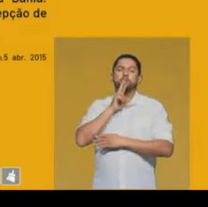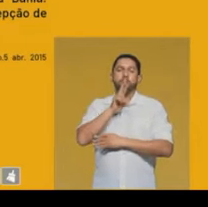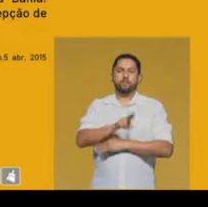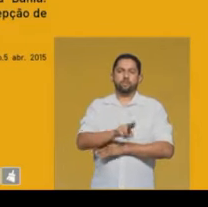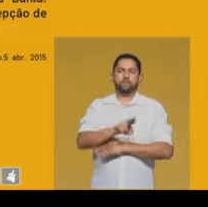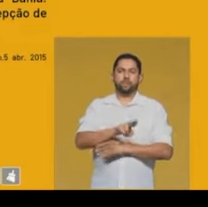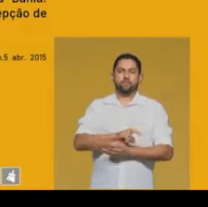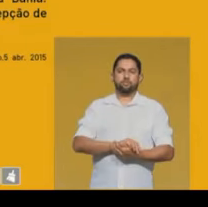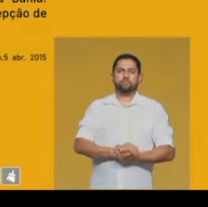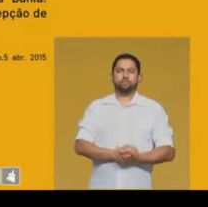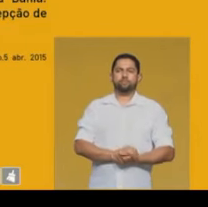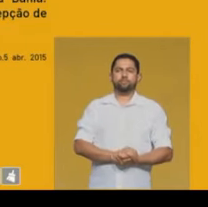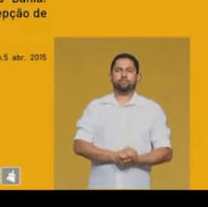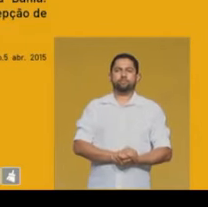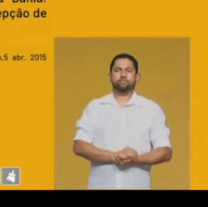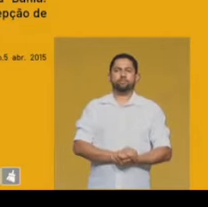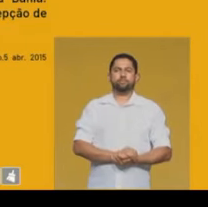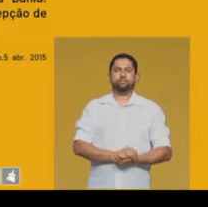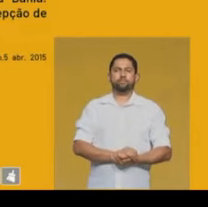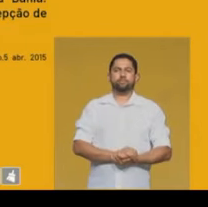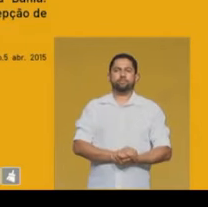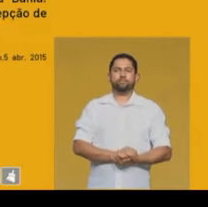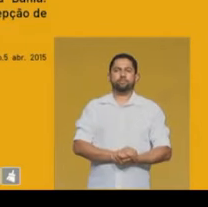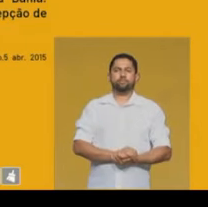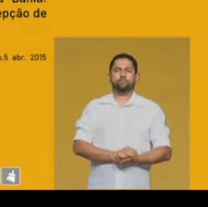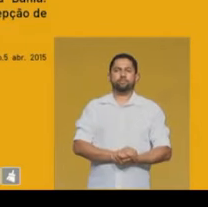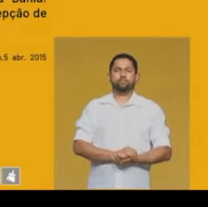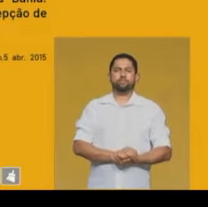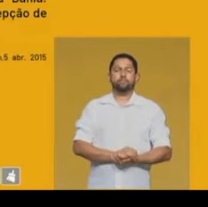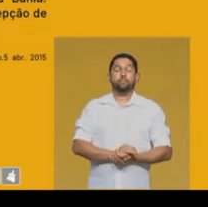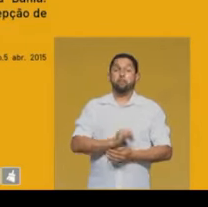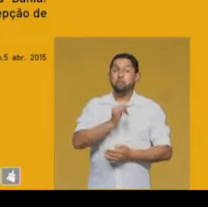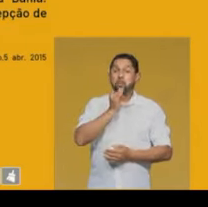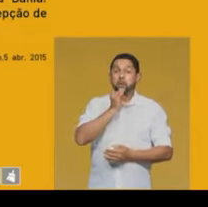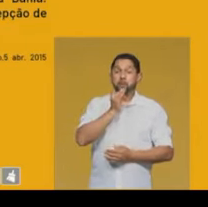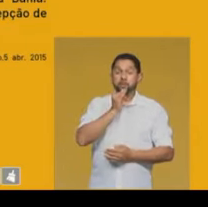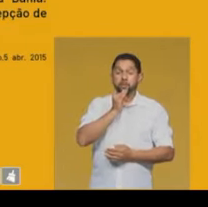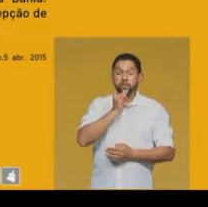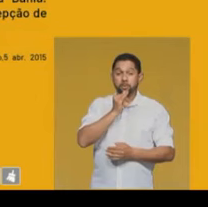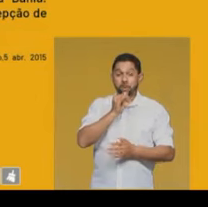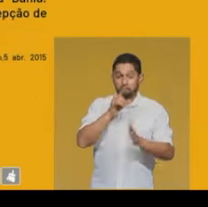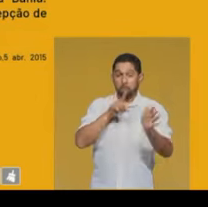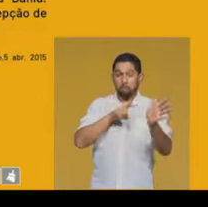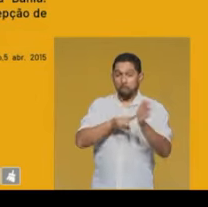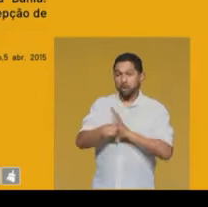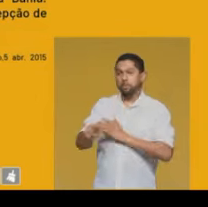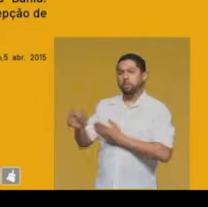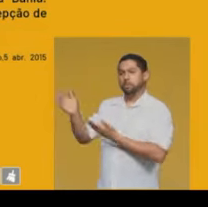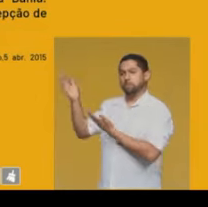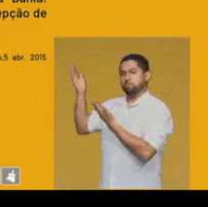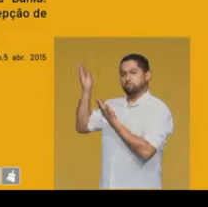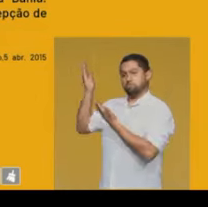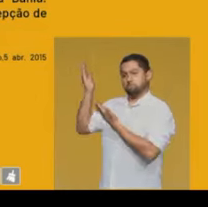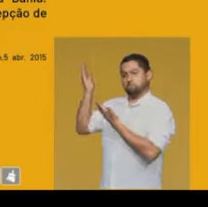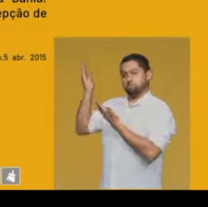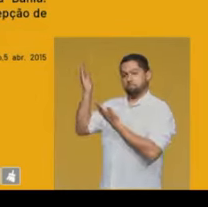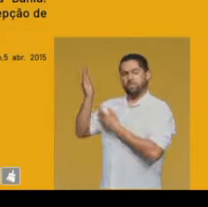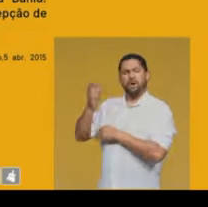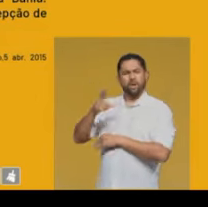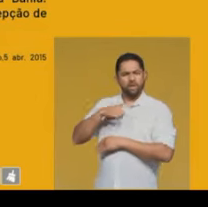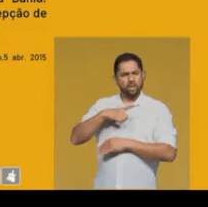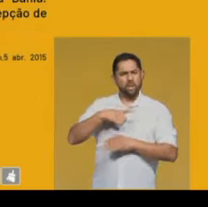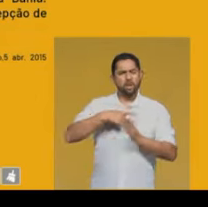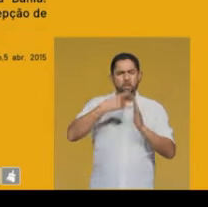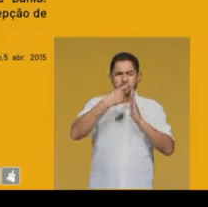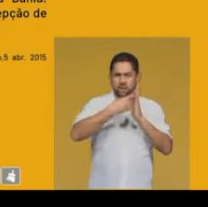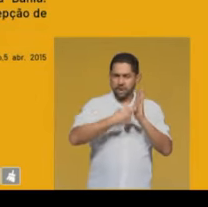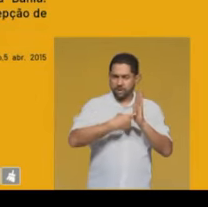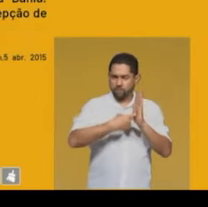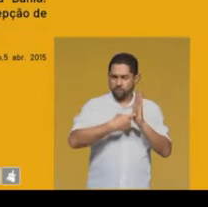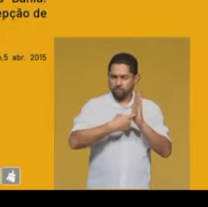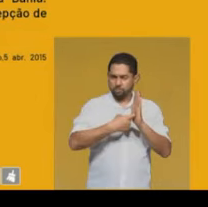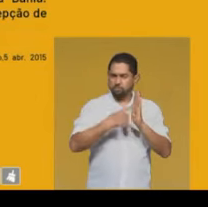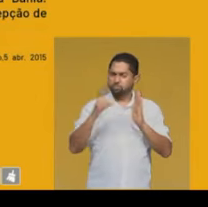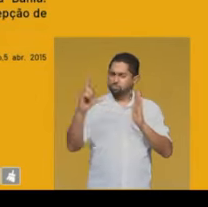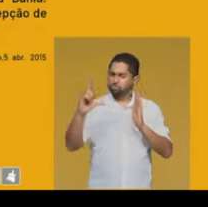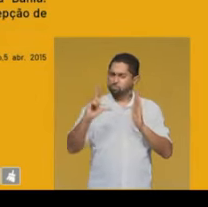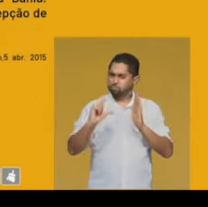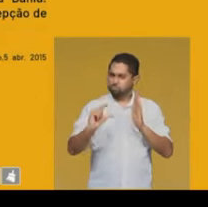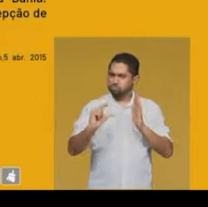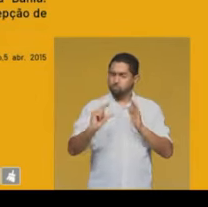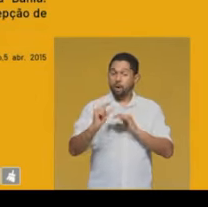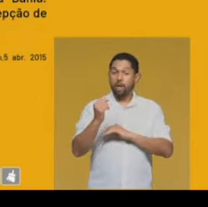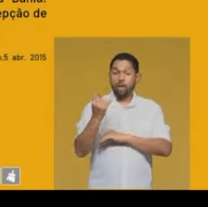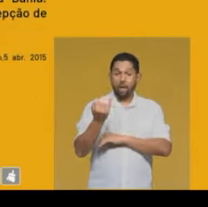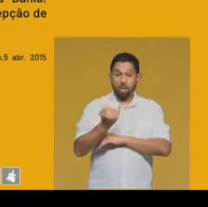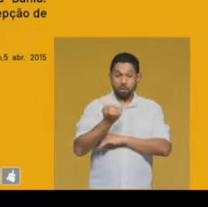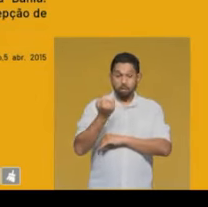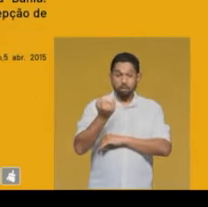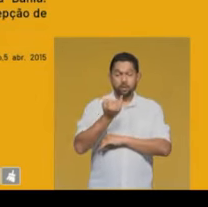Aqui eu trouxe um exemplo de uma questão que tem um pequeno texto. É importante que você